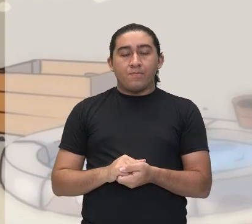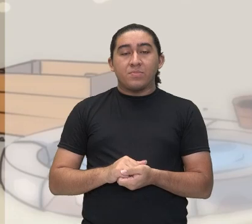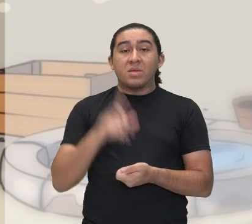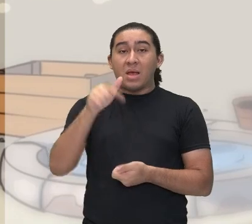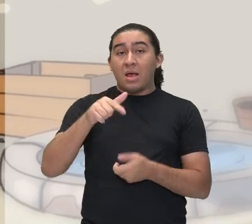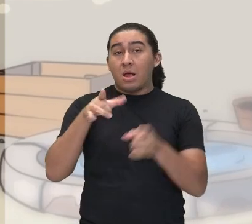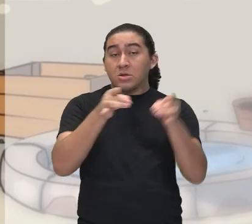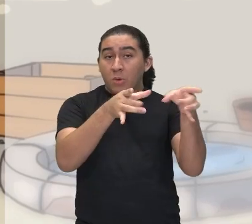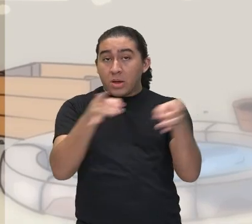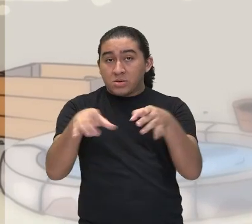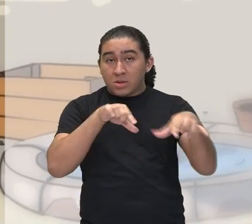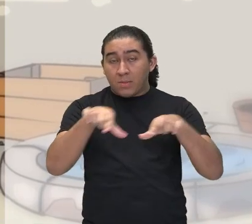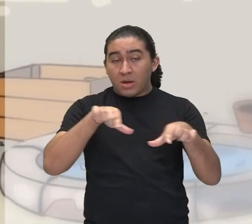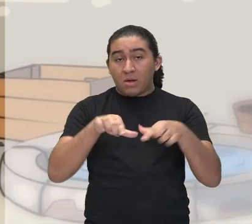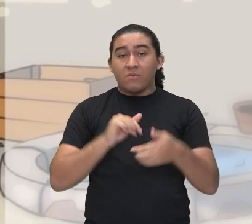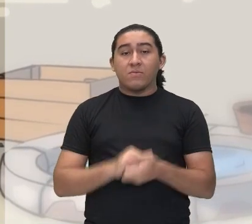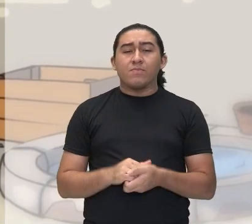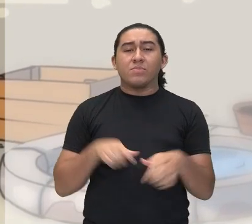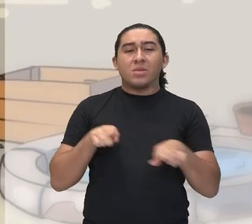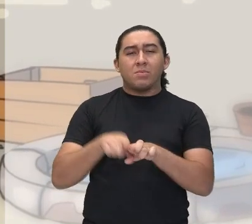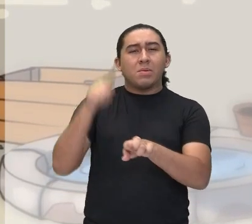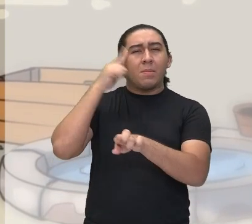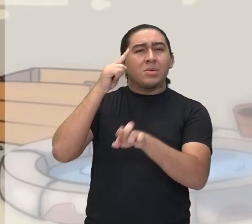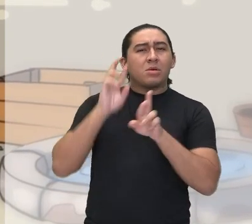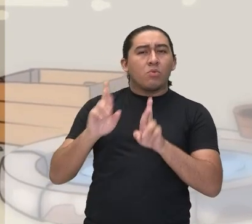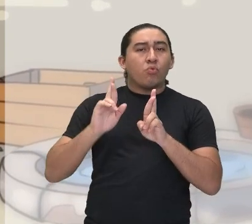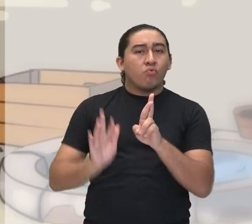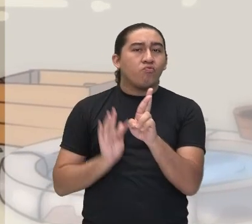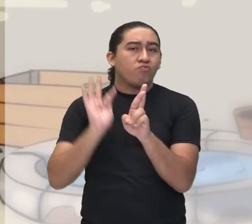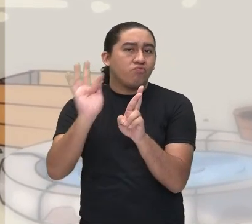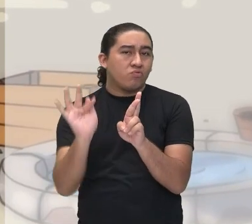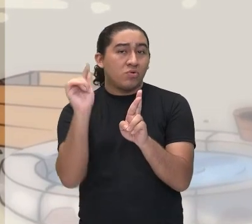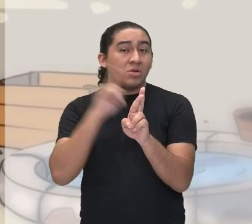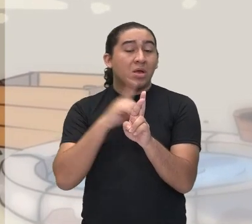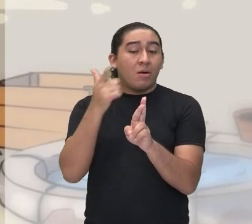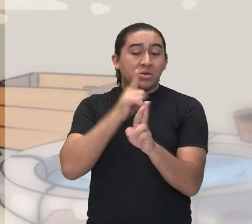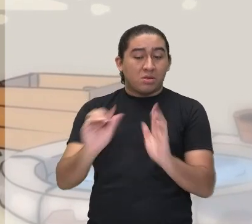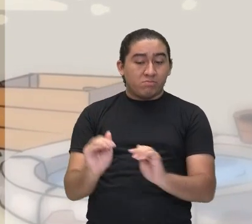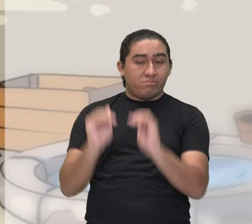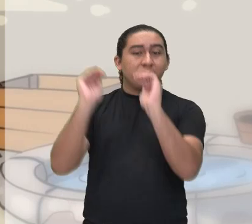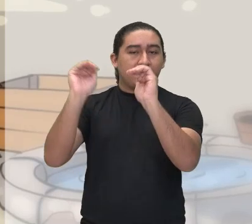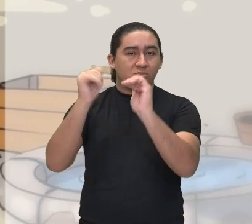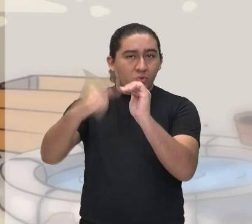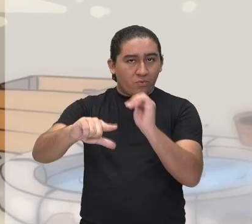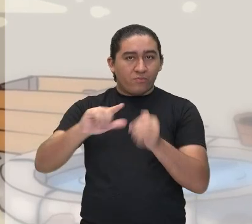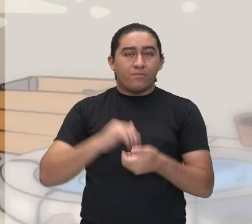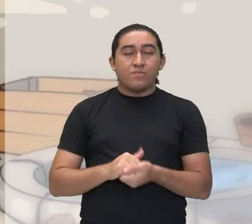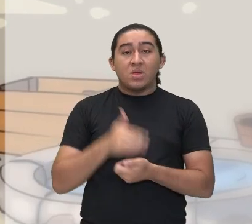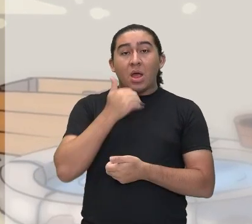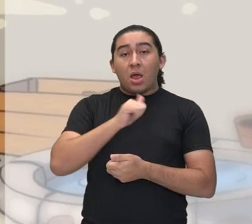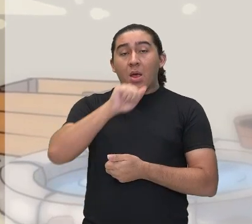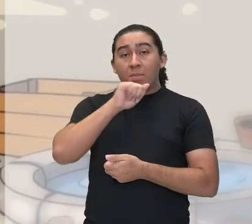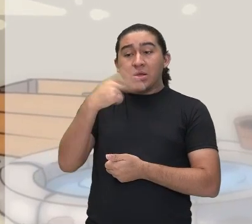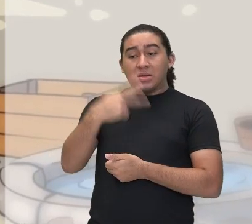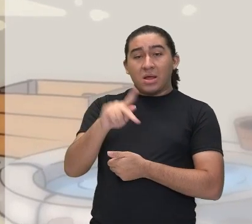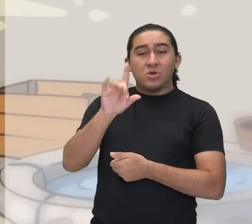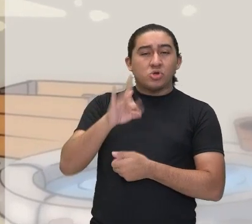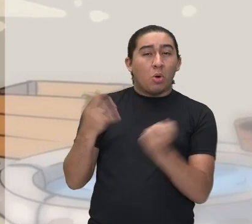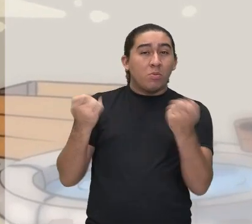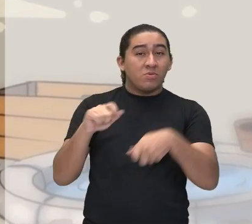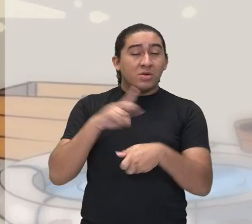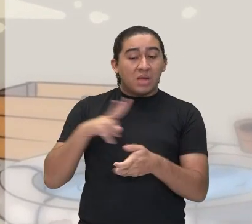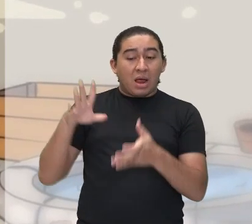comércio. Assim, esperava reconquistar sua antiga posição social. A mãe só deixou a menina subir no